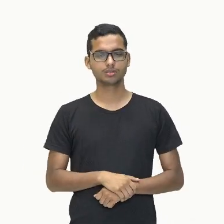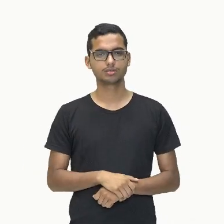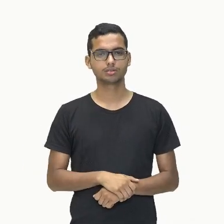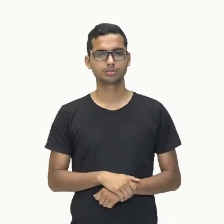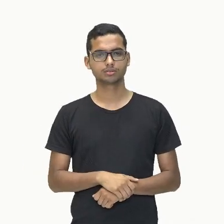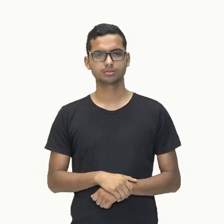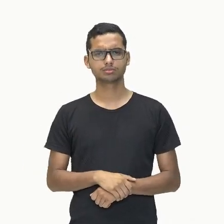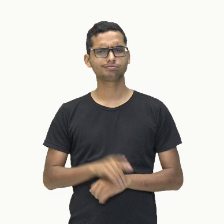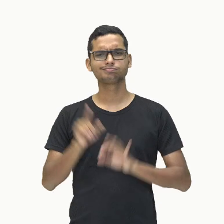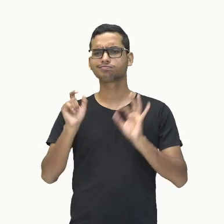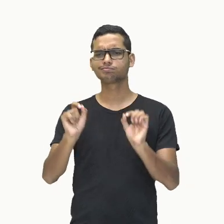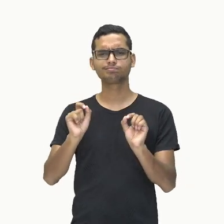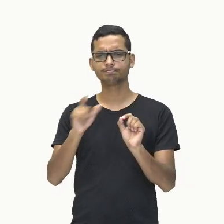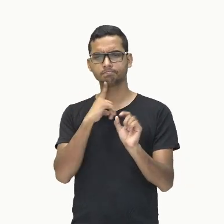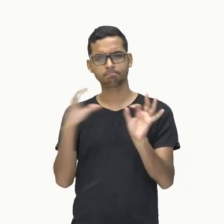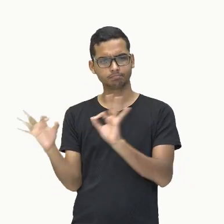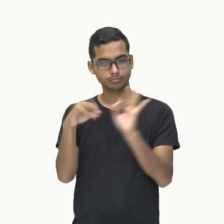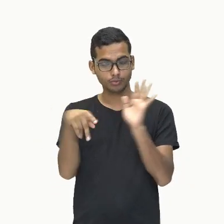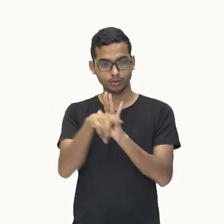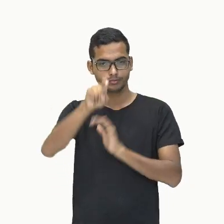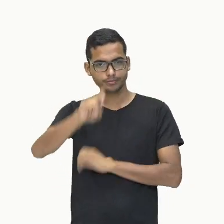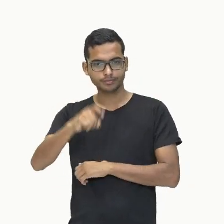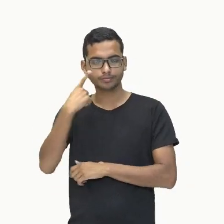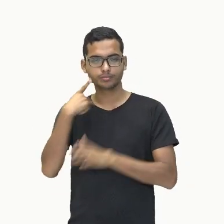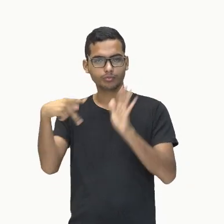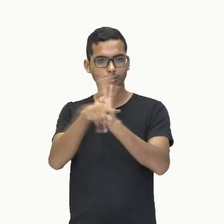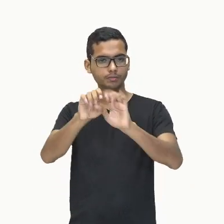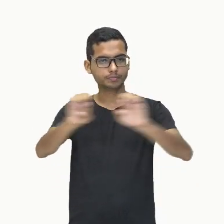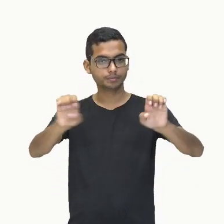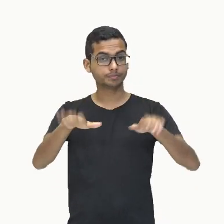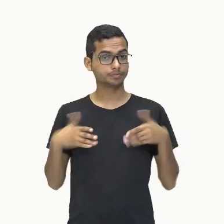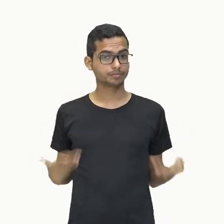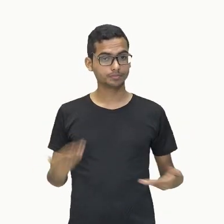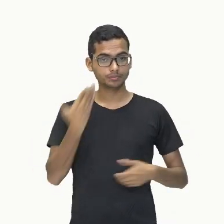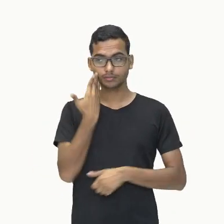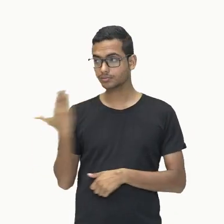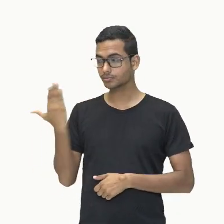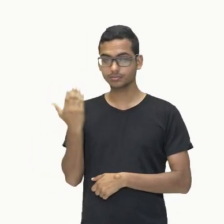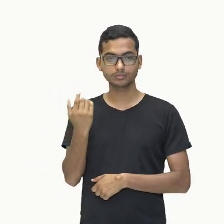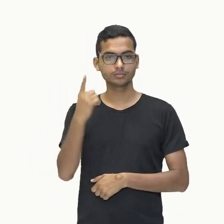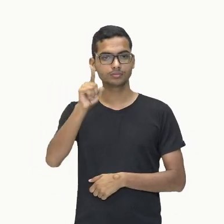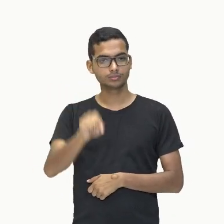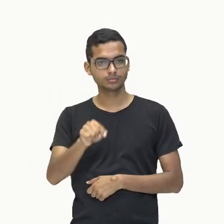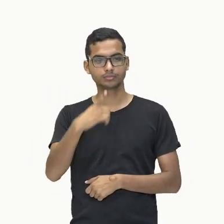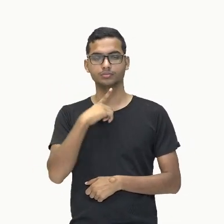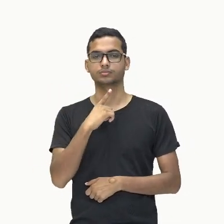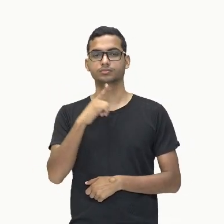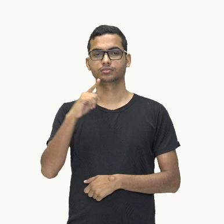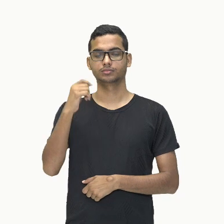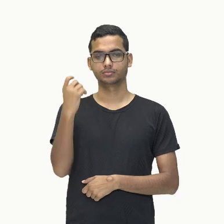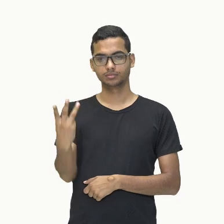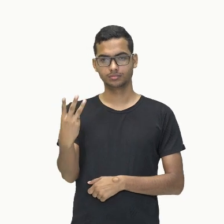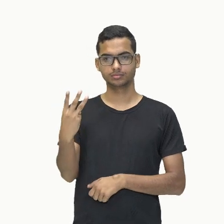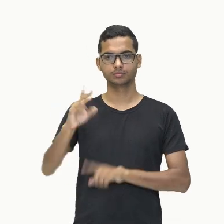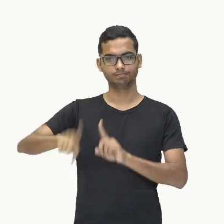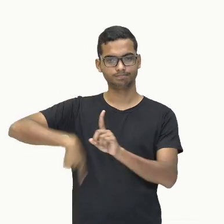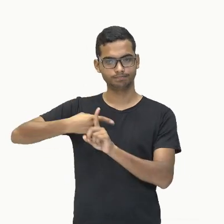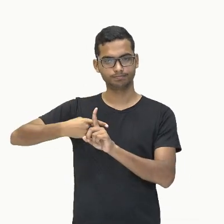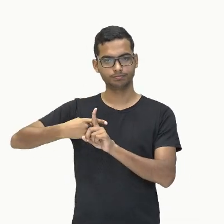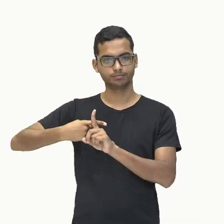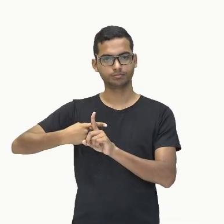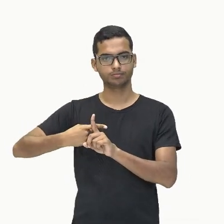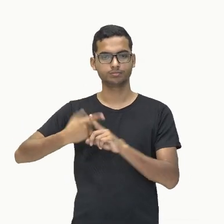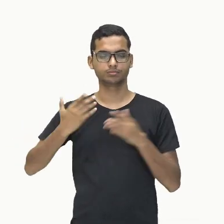está acompanhando o x nessa equação? Quem está acompanhando o x aqui, ó, é o 3, não é? 3 positivo, então o A